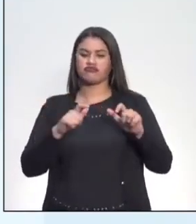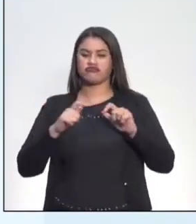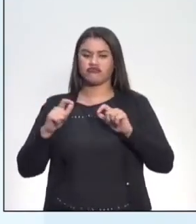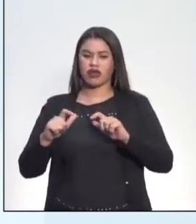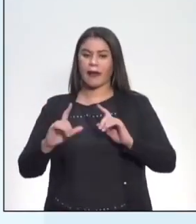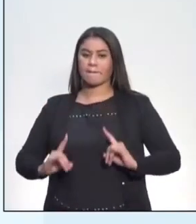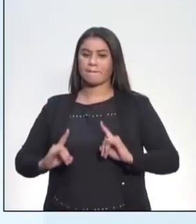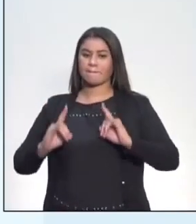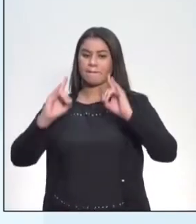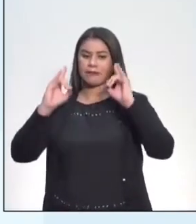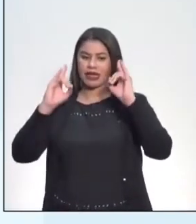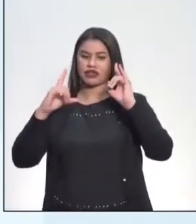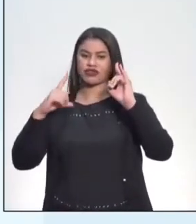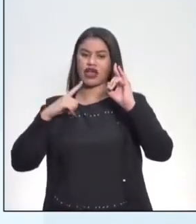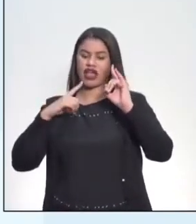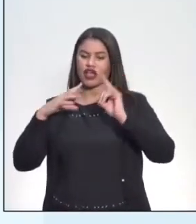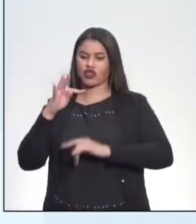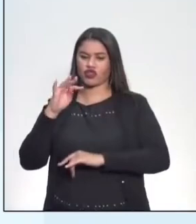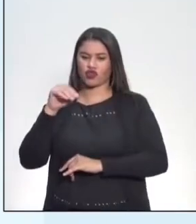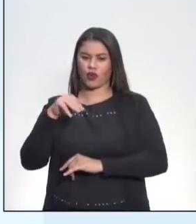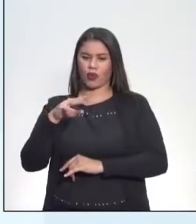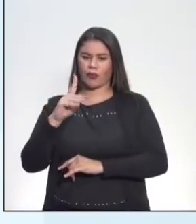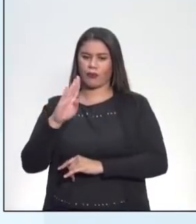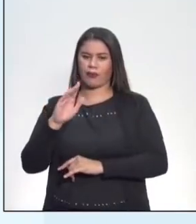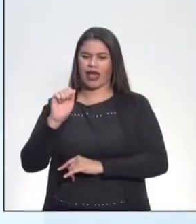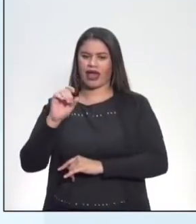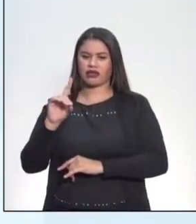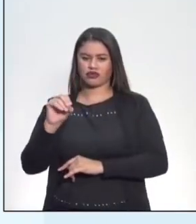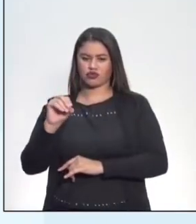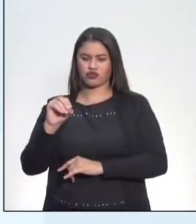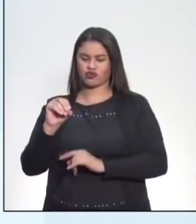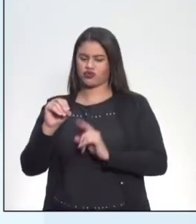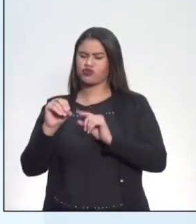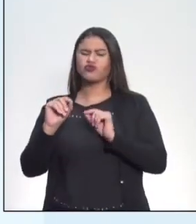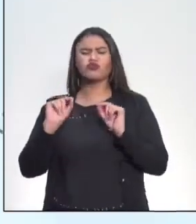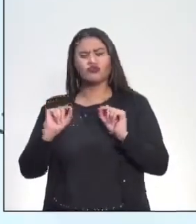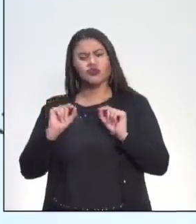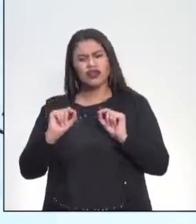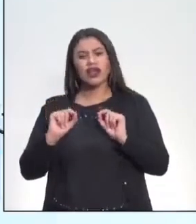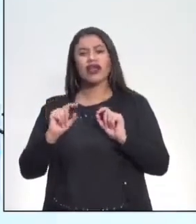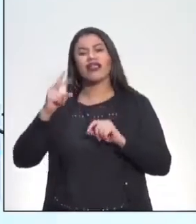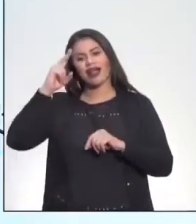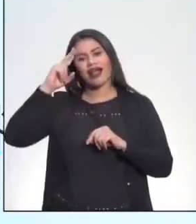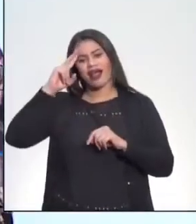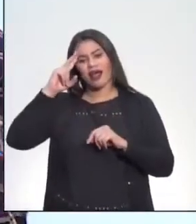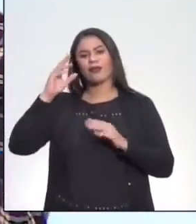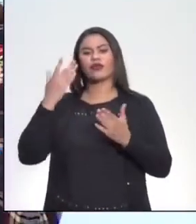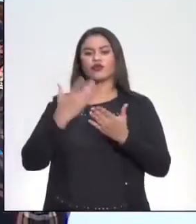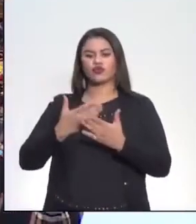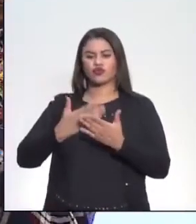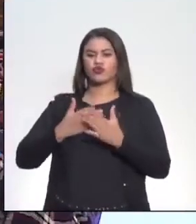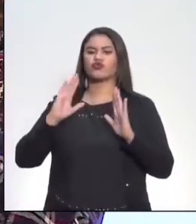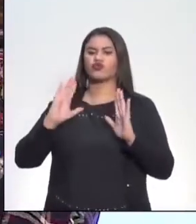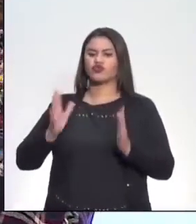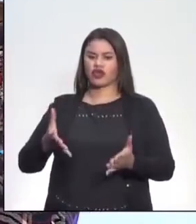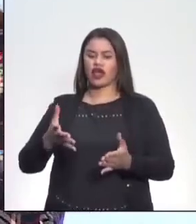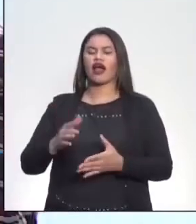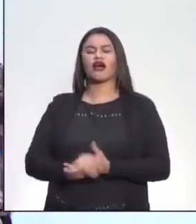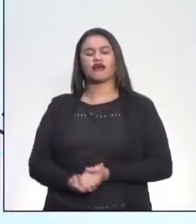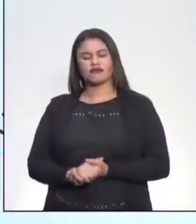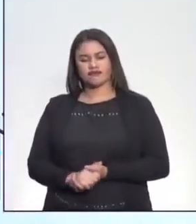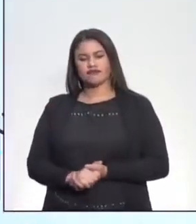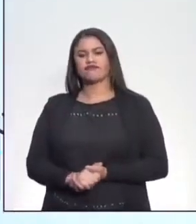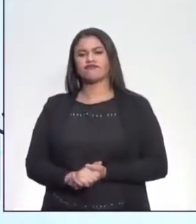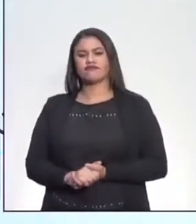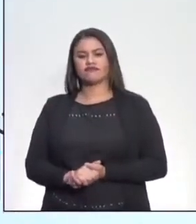prédio que seja tombado? Vocês sabem o que é tombamento? A gente viu isso lá na aula passada, lembra? Vamos dar uma recapituladinha nisso depois,